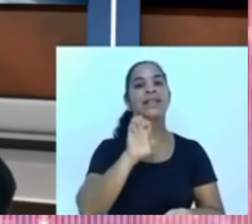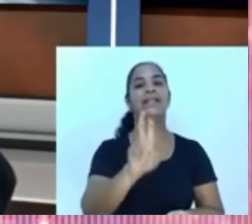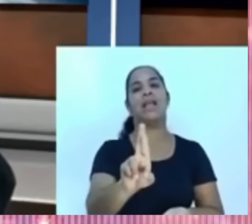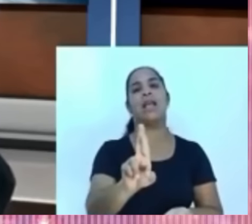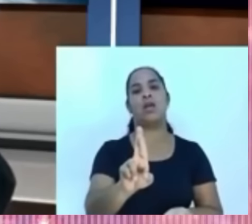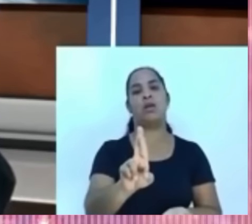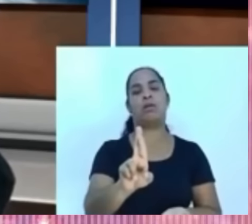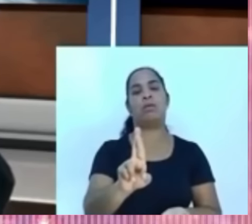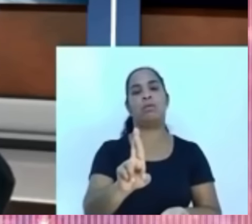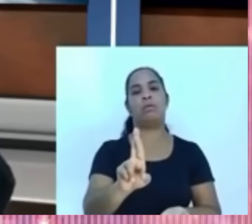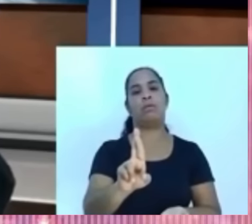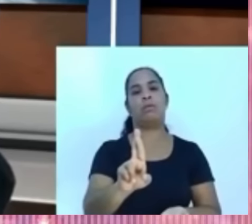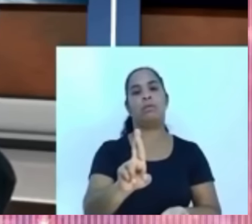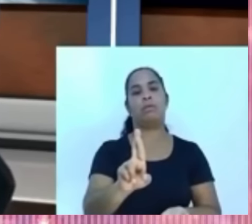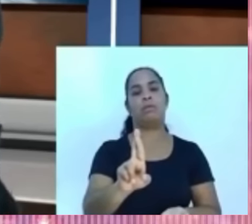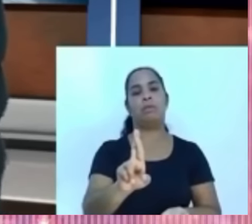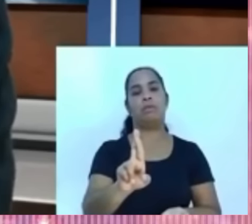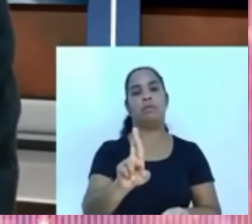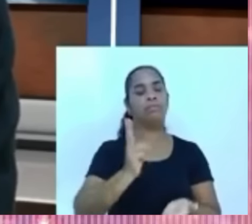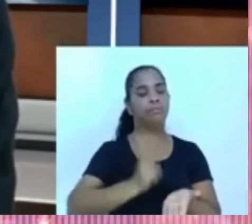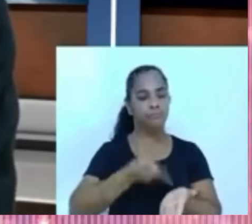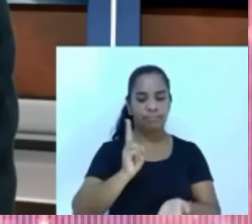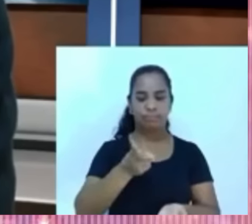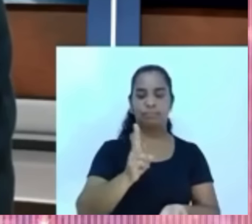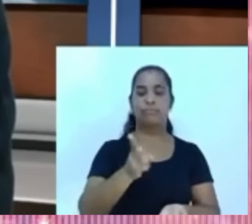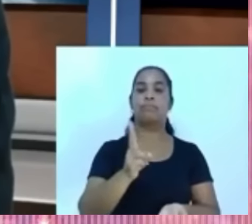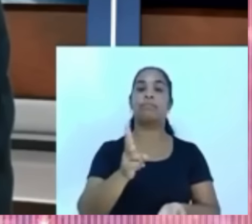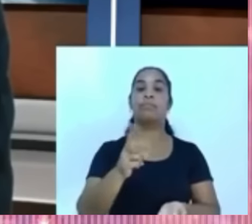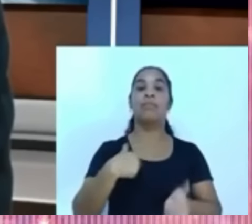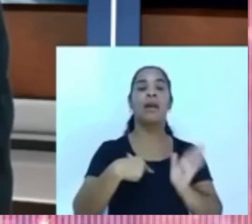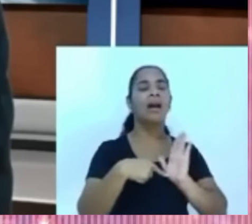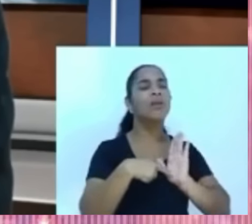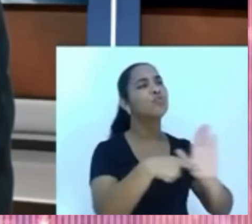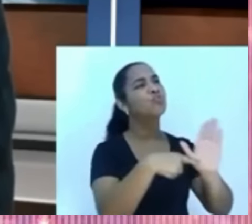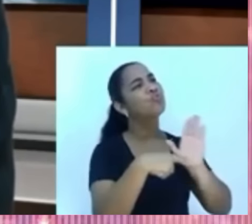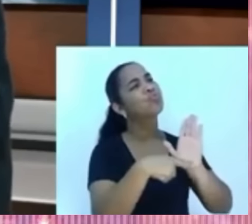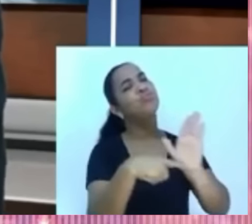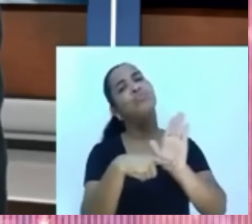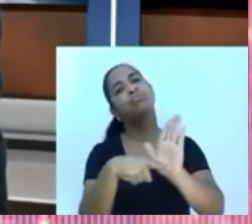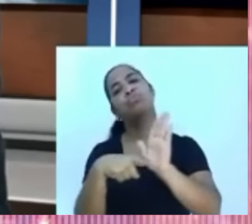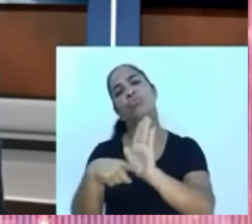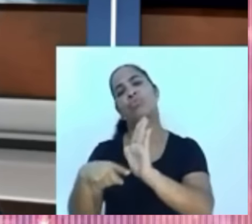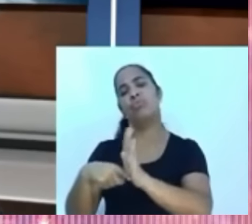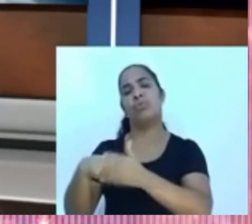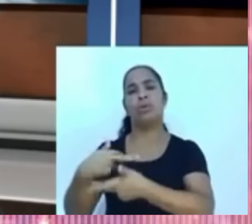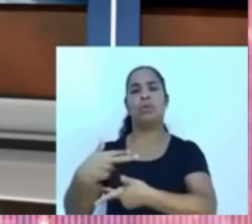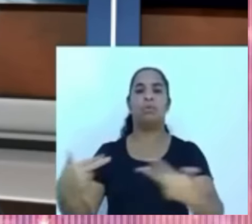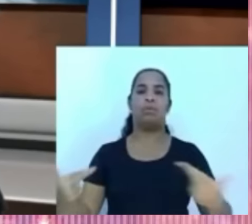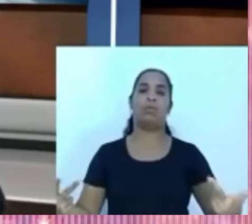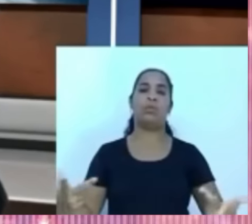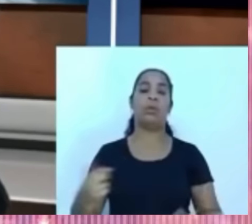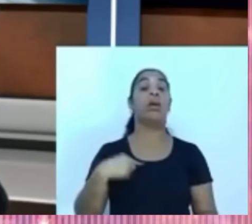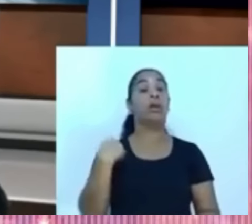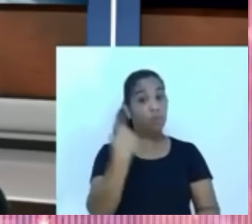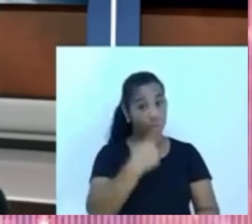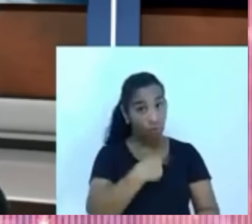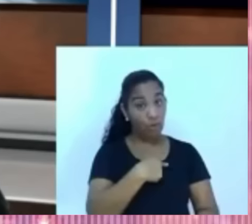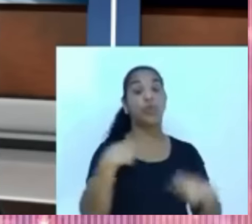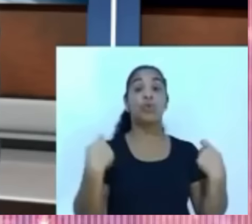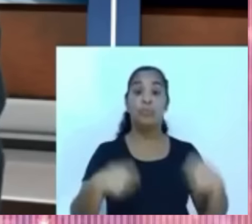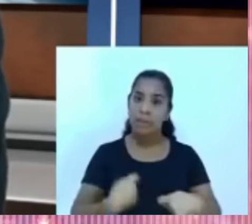pegadas luminosas a benefício daqueles que virão depois somos esses homem e